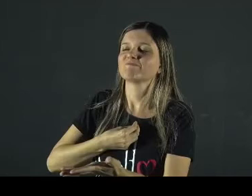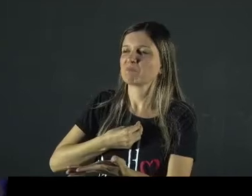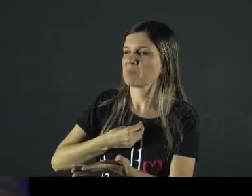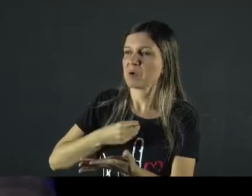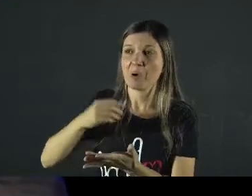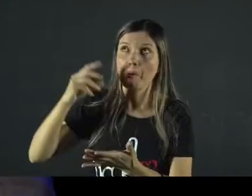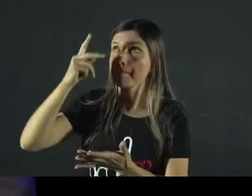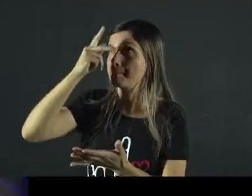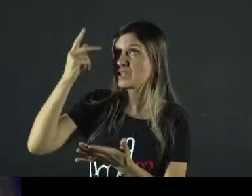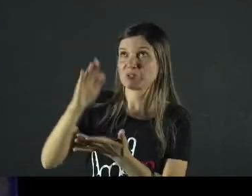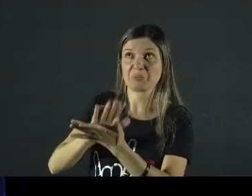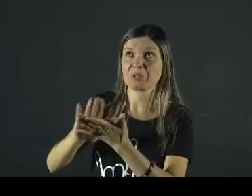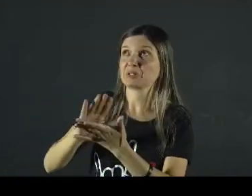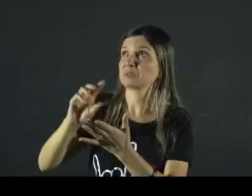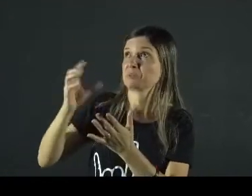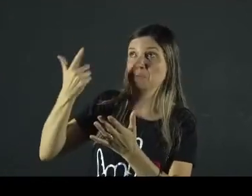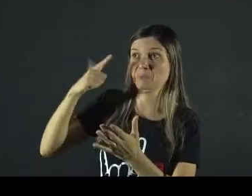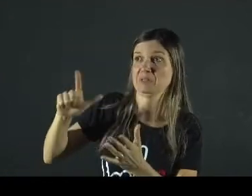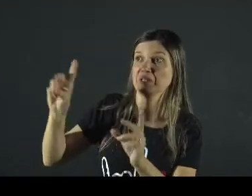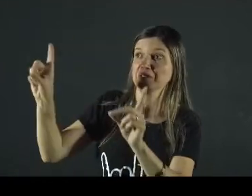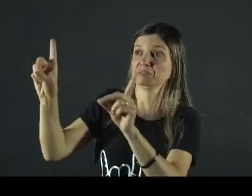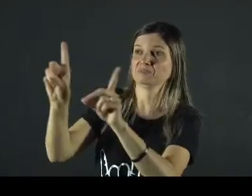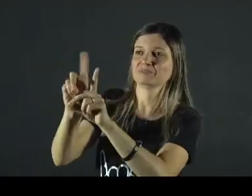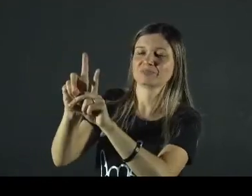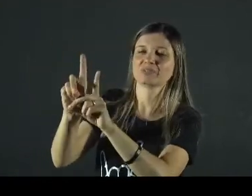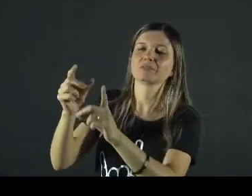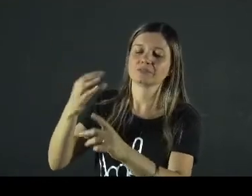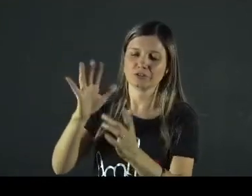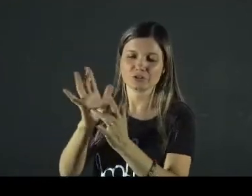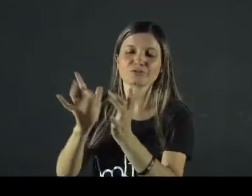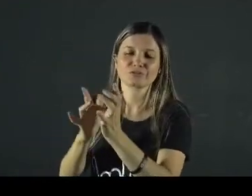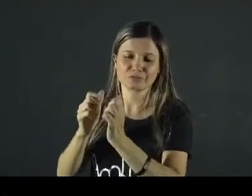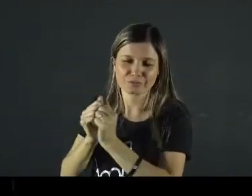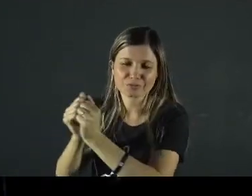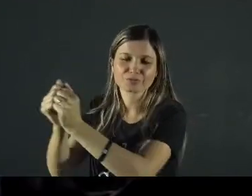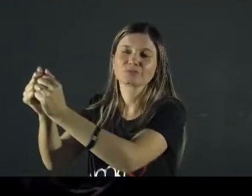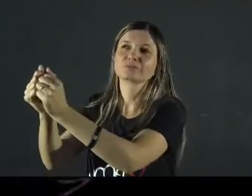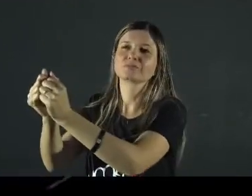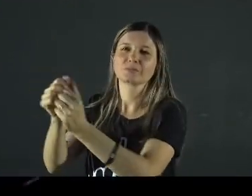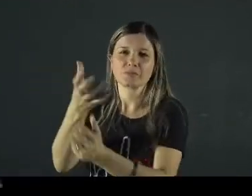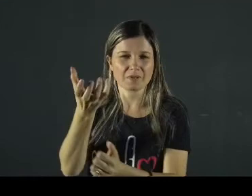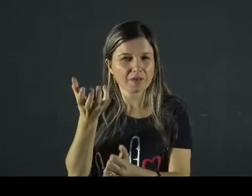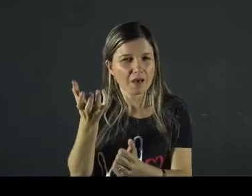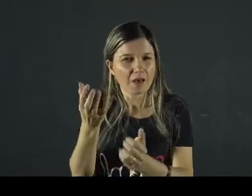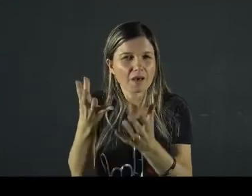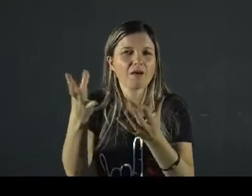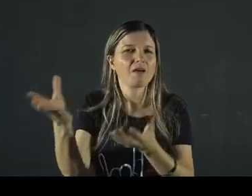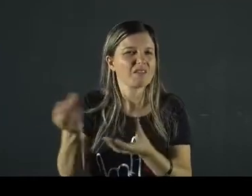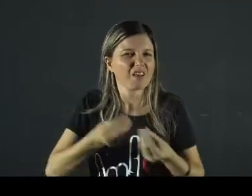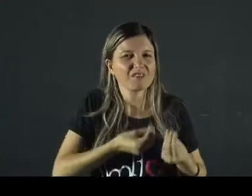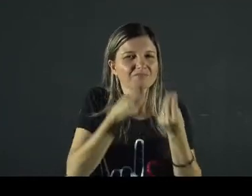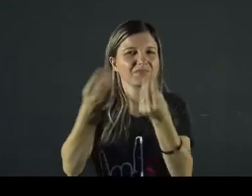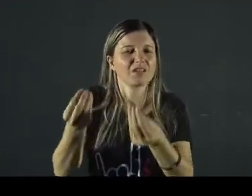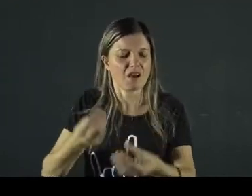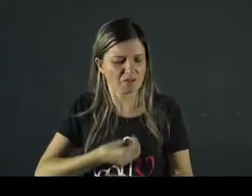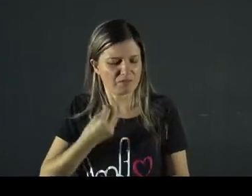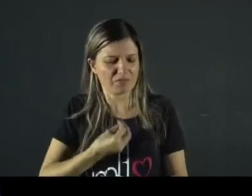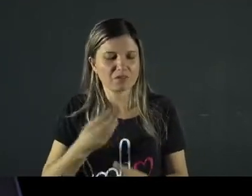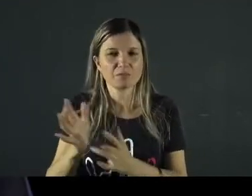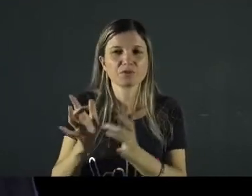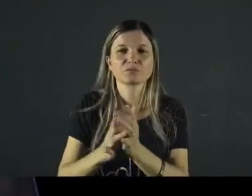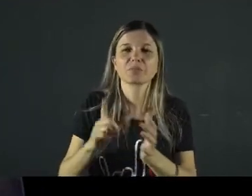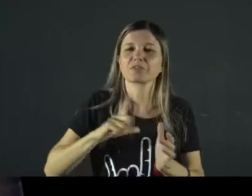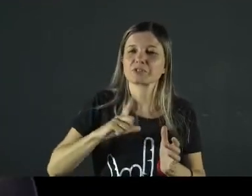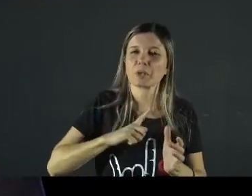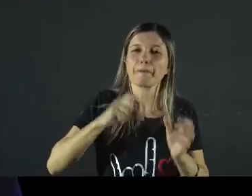ninguém vem ao Pai a não ser por mim. Quer entregar a tua vida para Jesus? Para que você tenha direito ao céu,